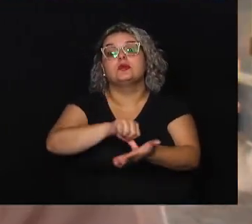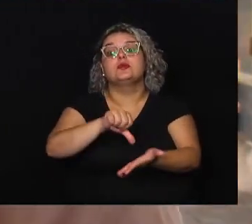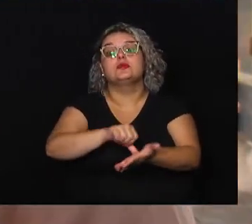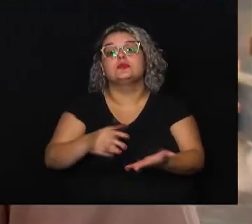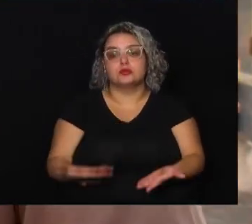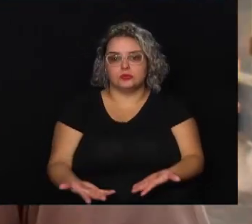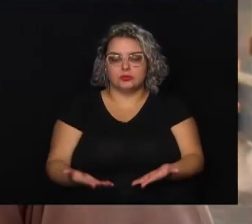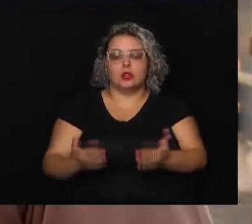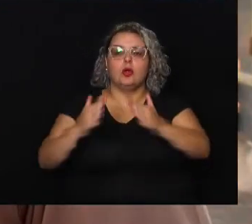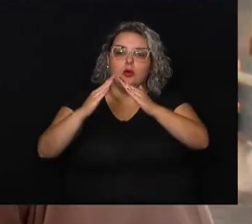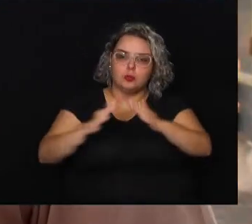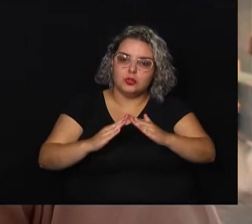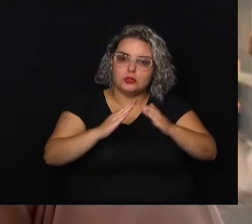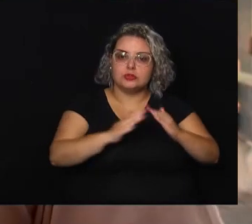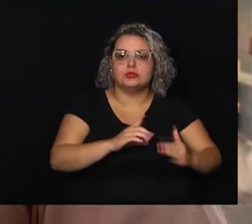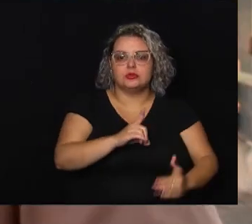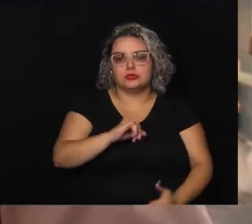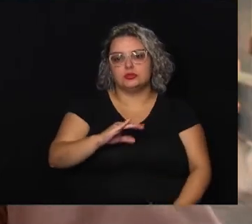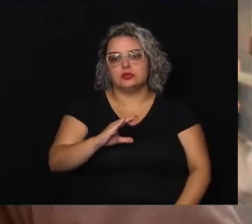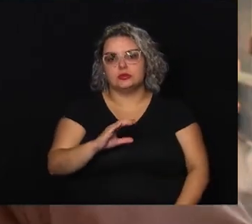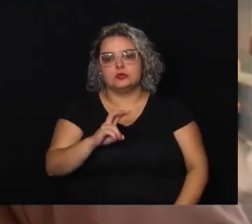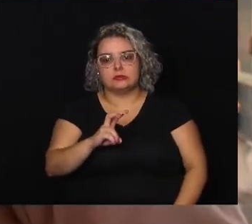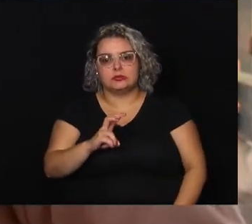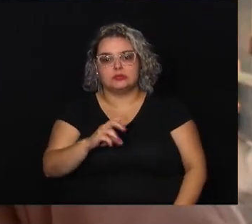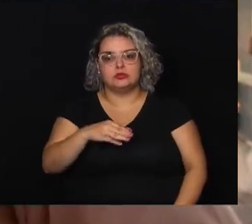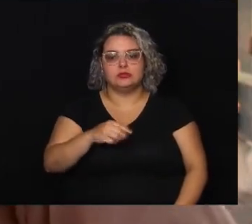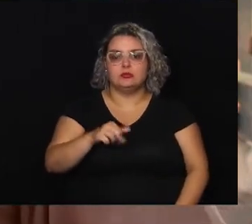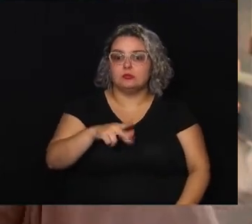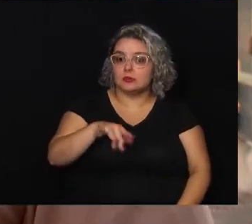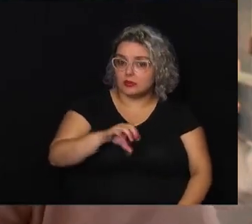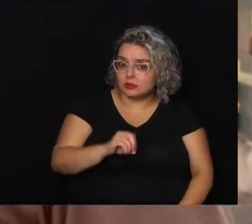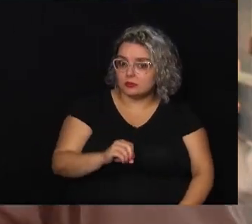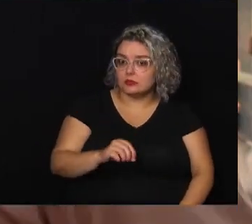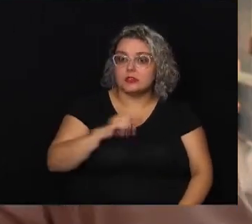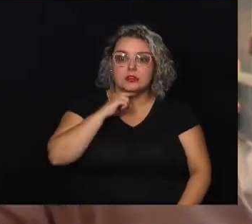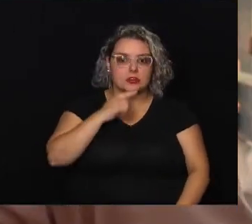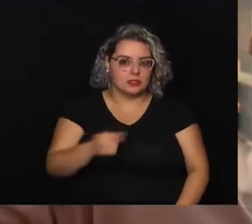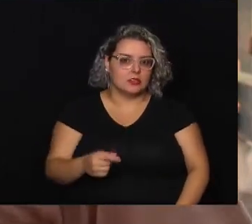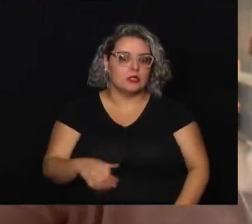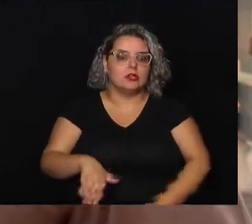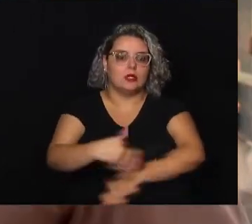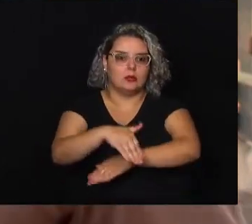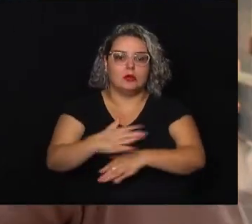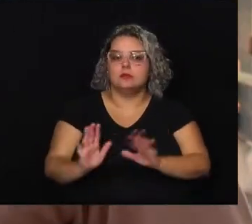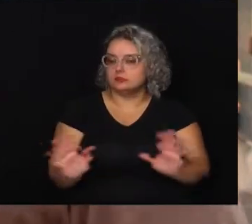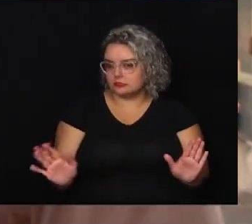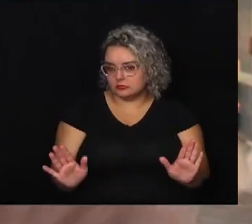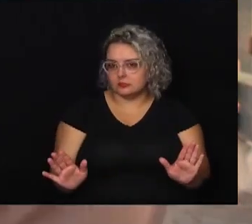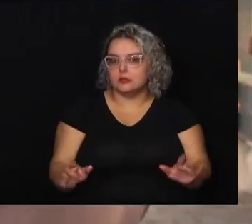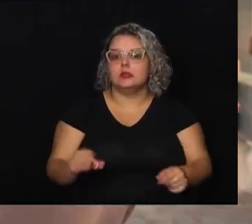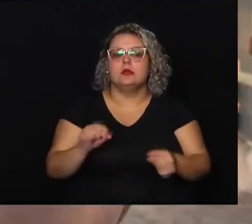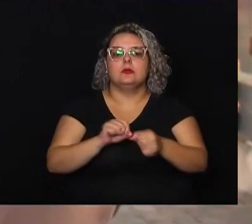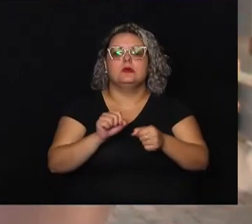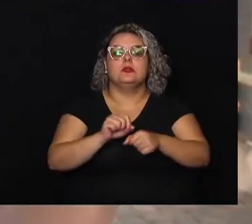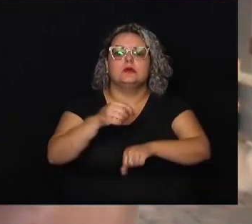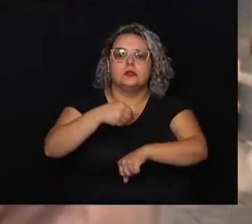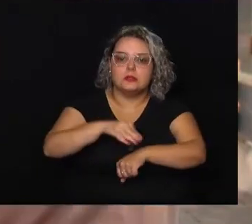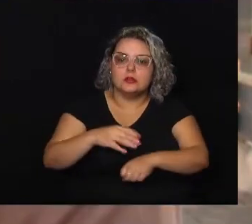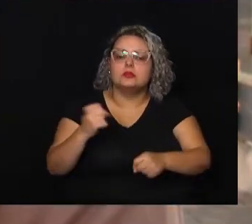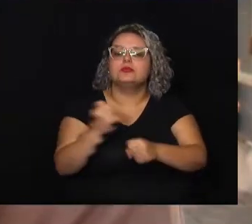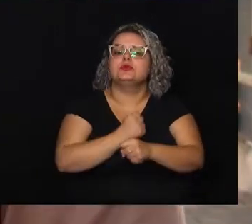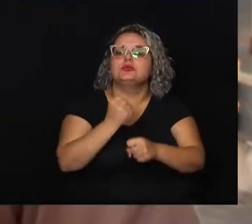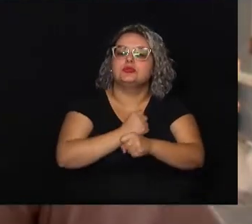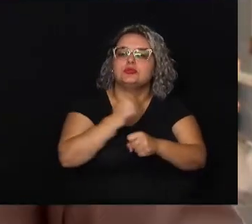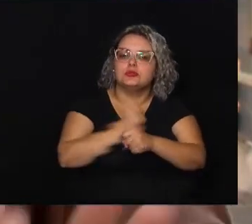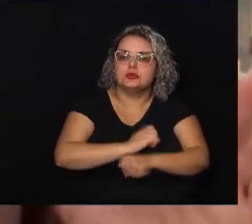os moradores aqui do DIC 5 de março, para não deixar ninguém na rua, né? Para não falar que a gente deixou ninguém na rua. Então nós fizemos a indicação para a construção da